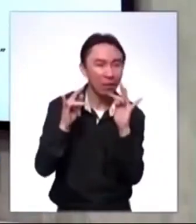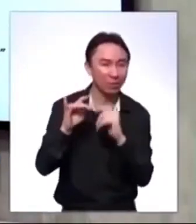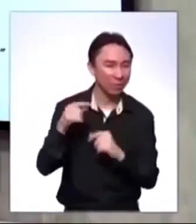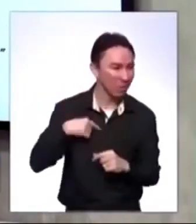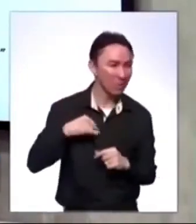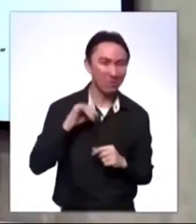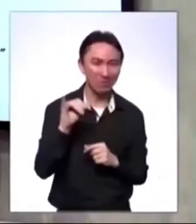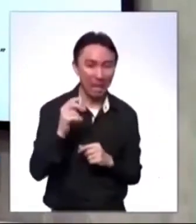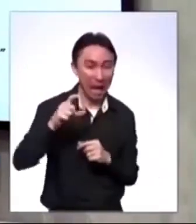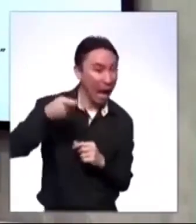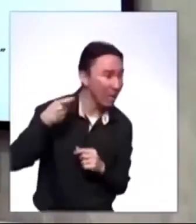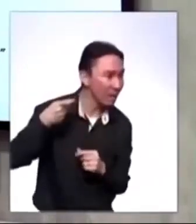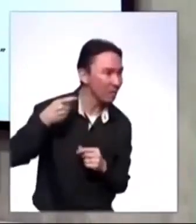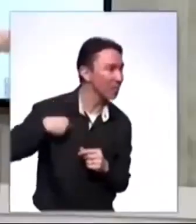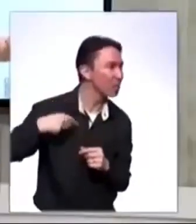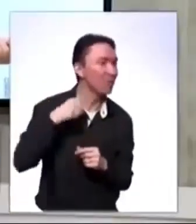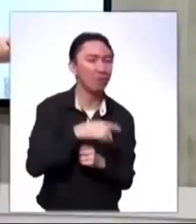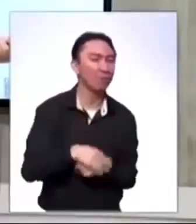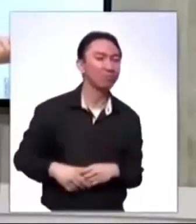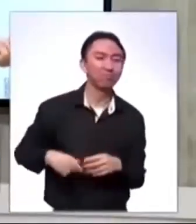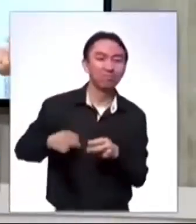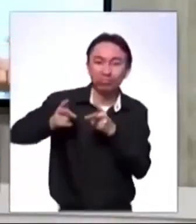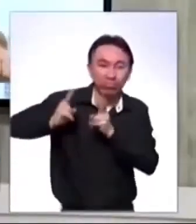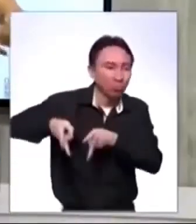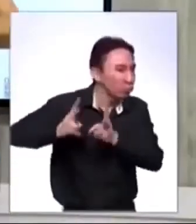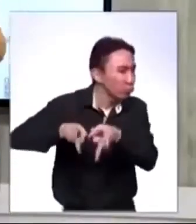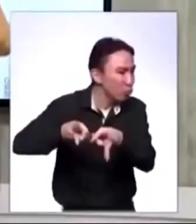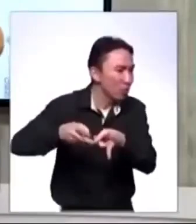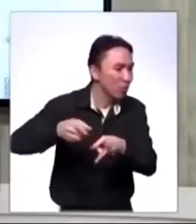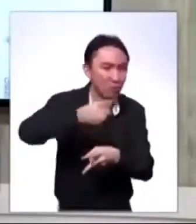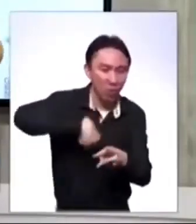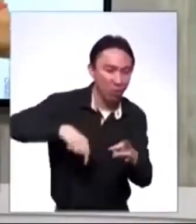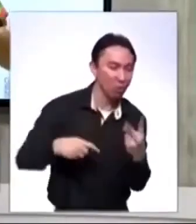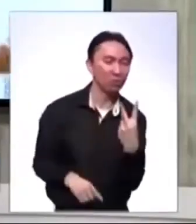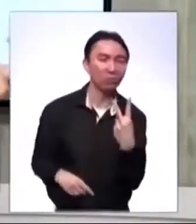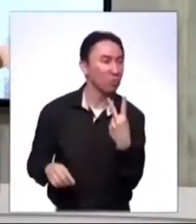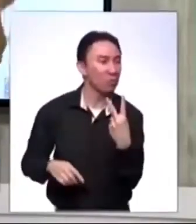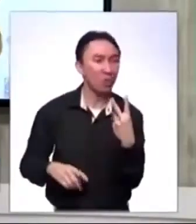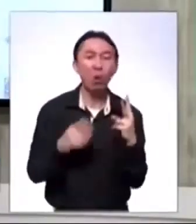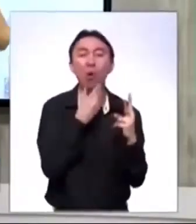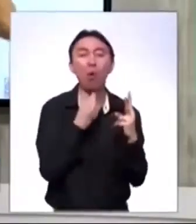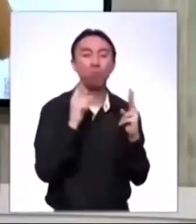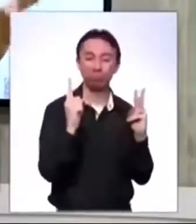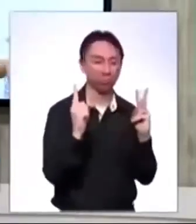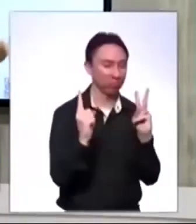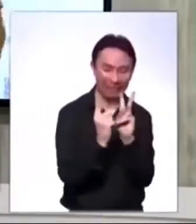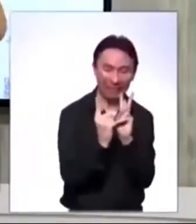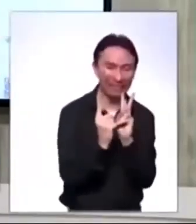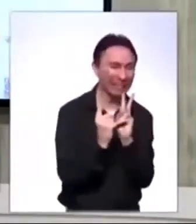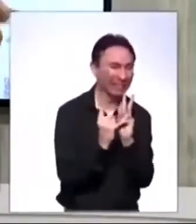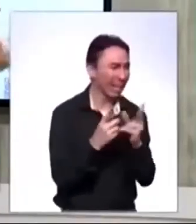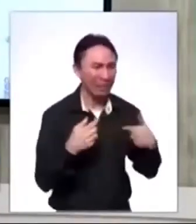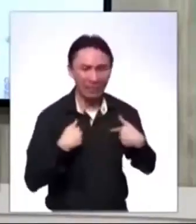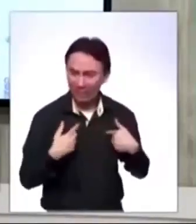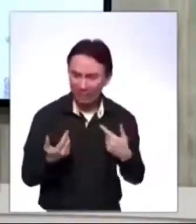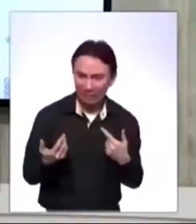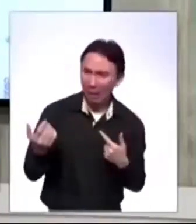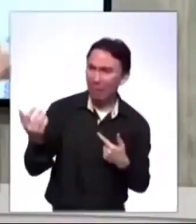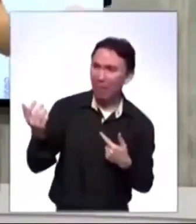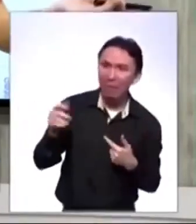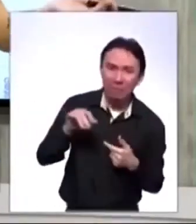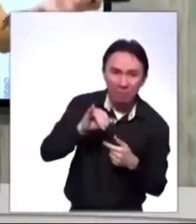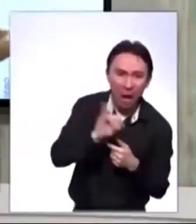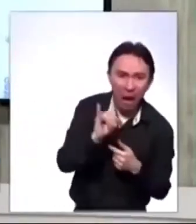homem. Você imagina você receber essa notícia no dia do seu casamento, que você e a sua irmã têm o mesmo,